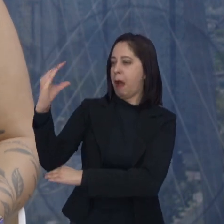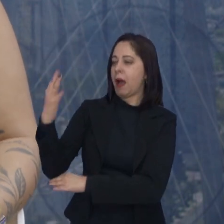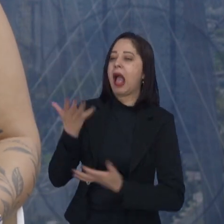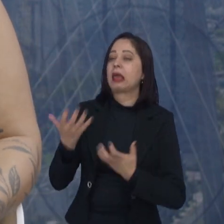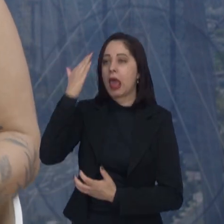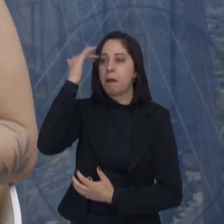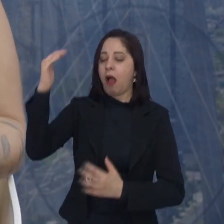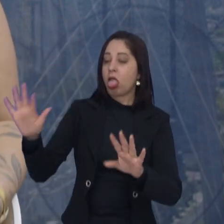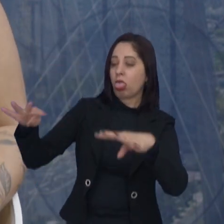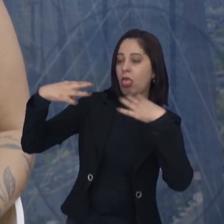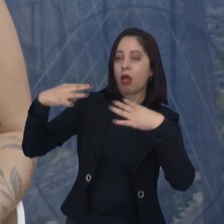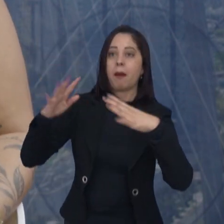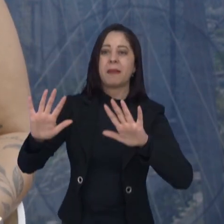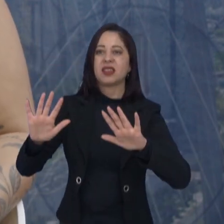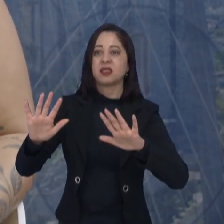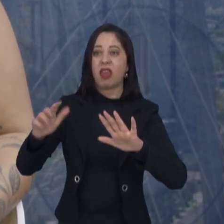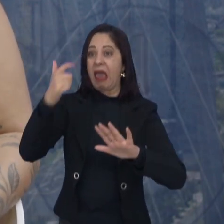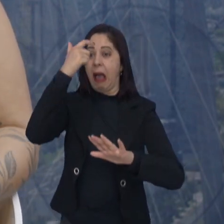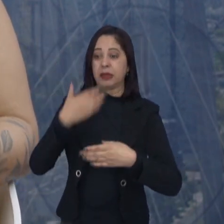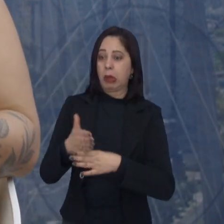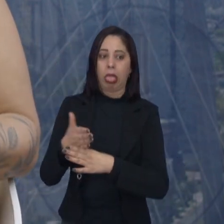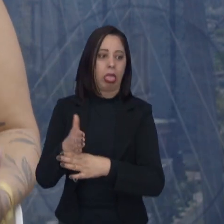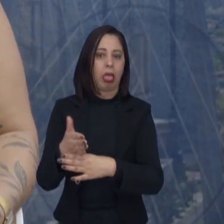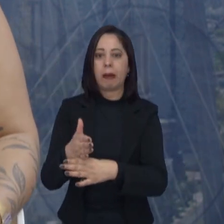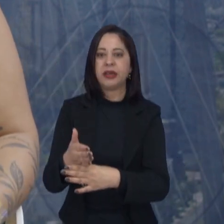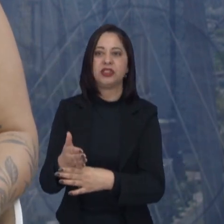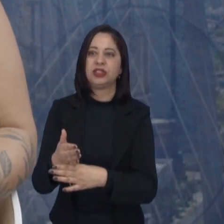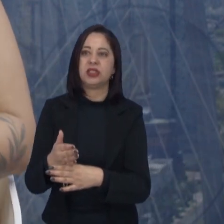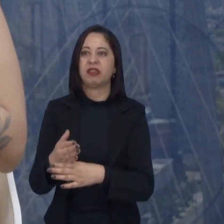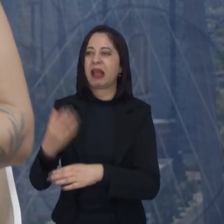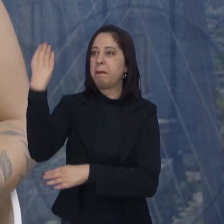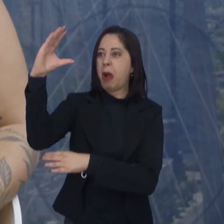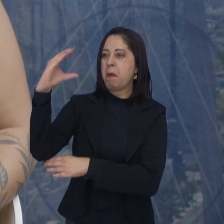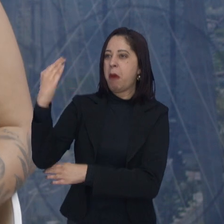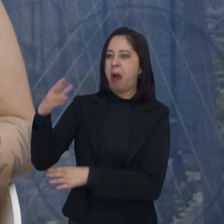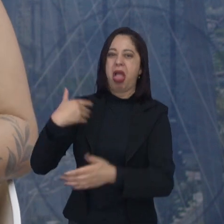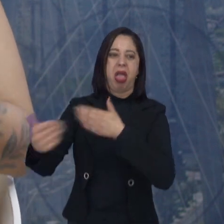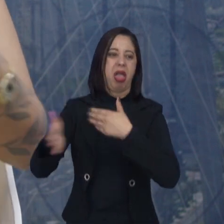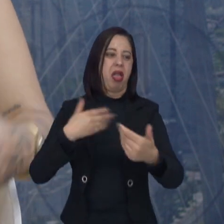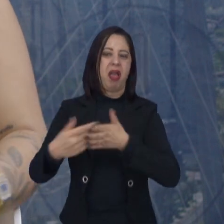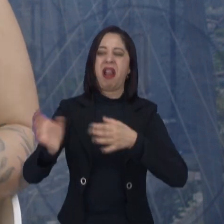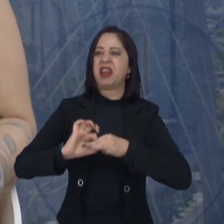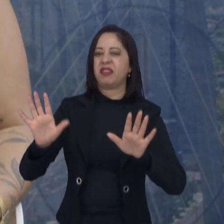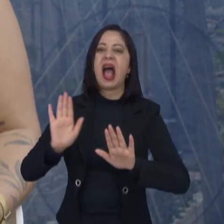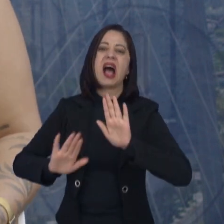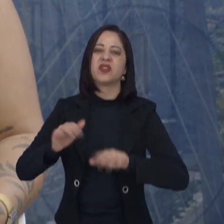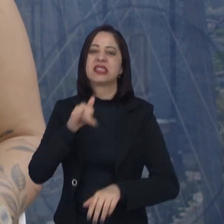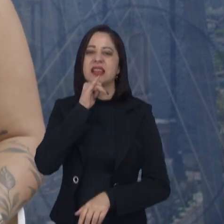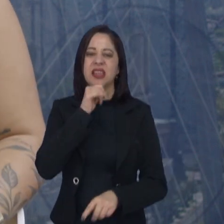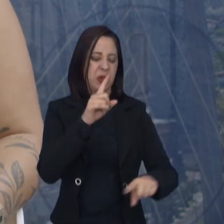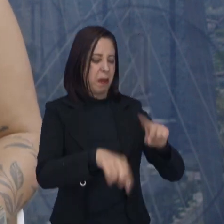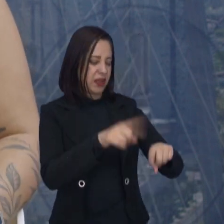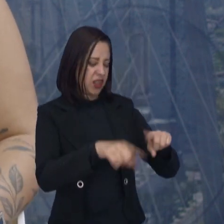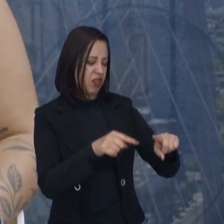chamar atenção e ela acaba se perdendo. Então, ela faz publi do que aparece, muitas vezes nem é um produto que ela gosta, mas eu vou fazer porque as pessoas vão ver que eu